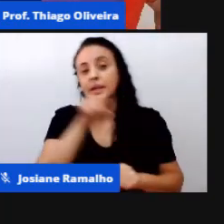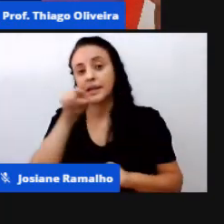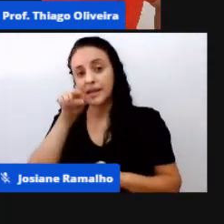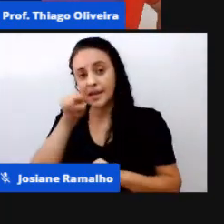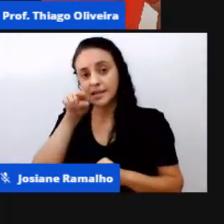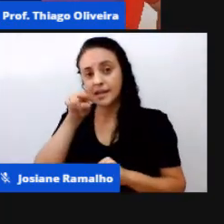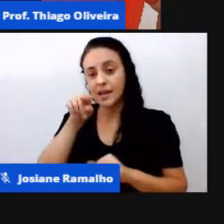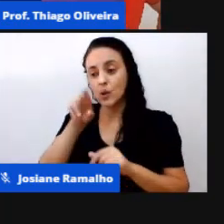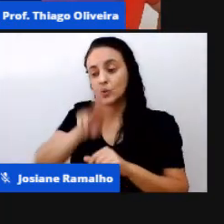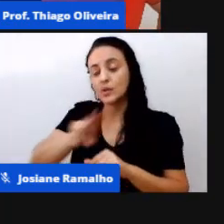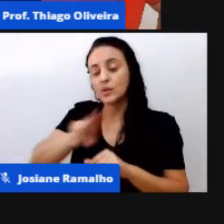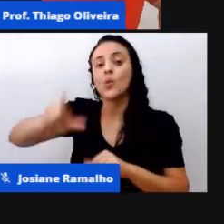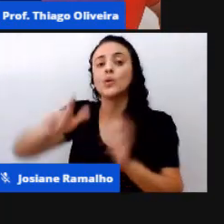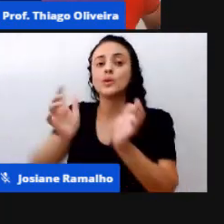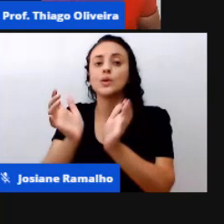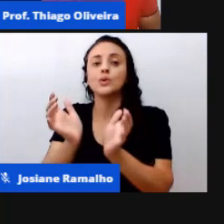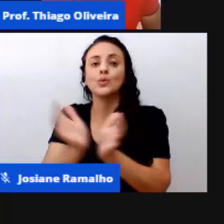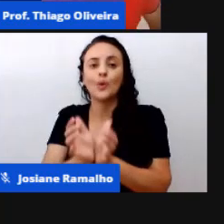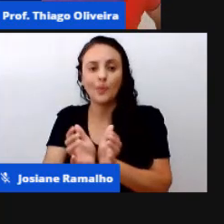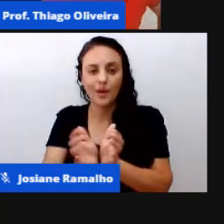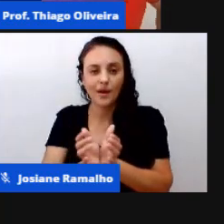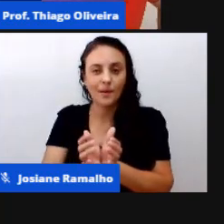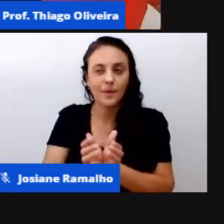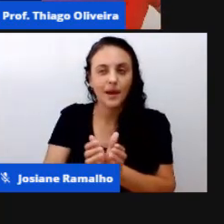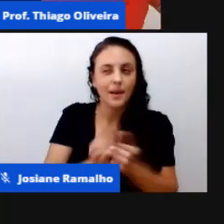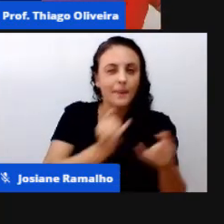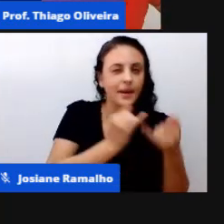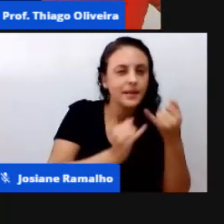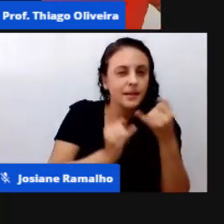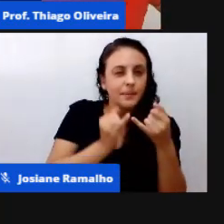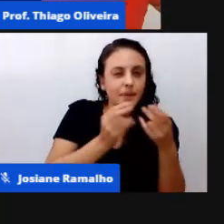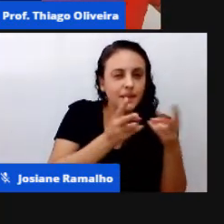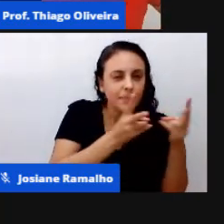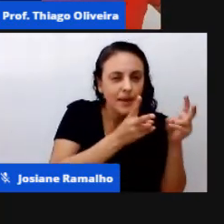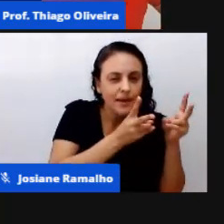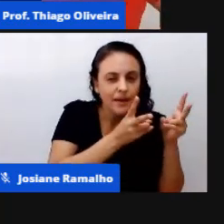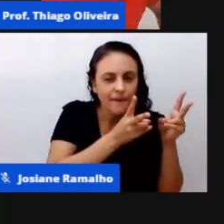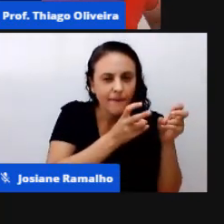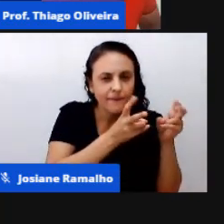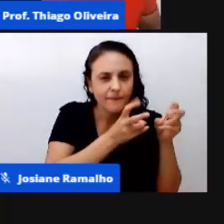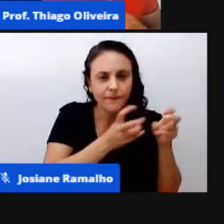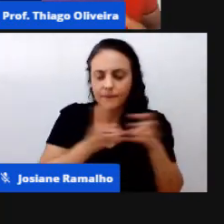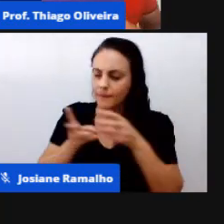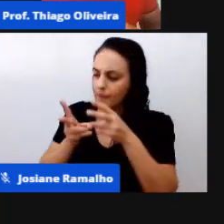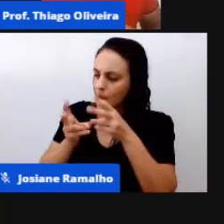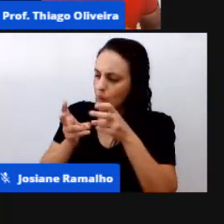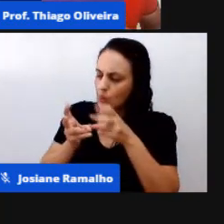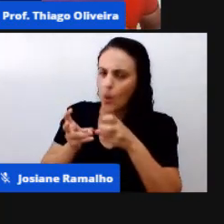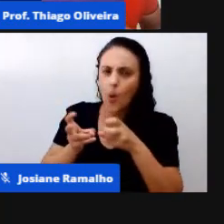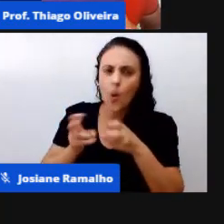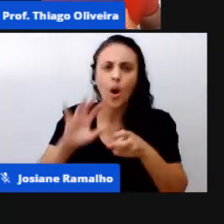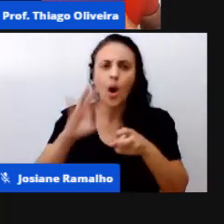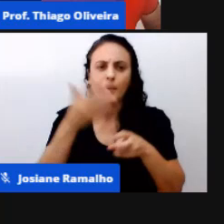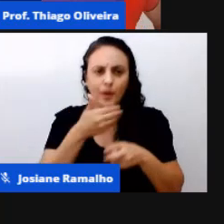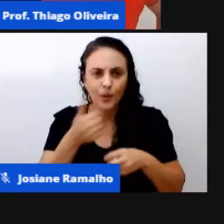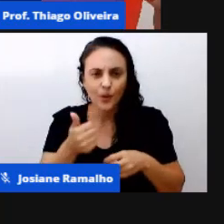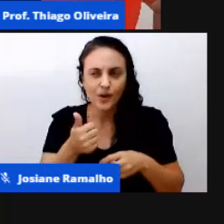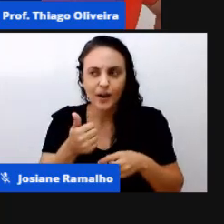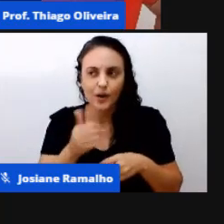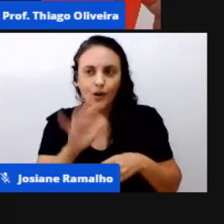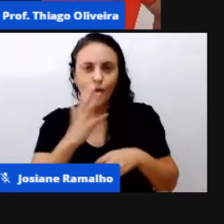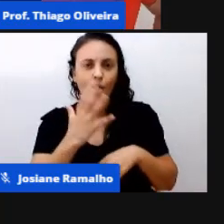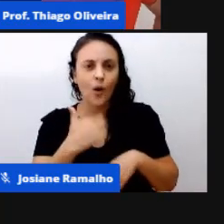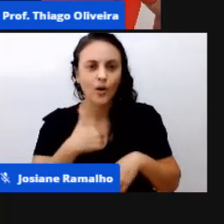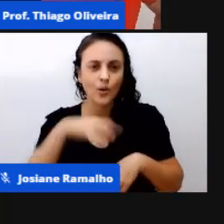sentindo a eficiência dessas plataformas e qual que você se